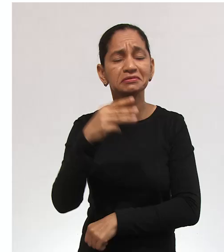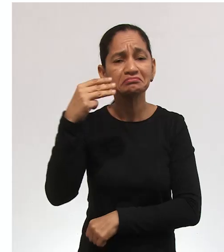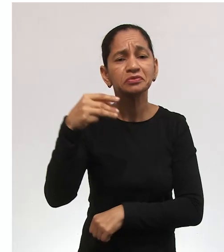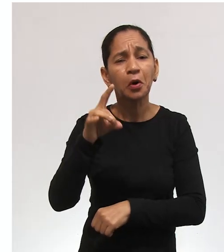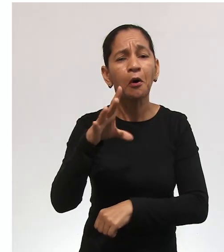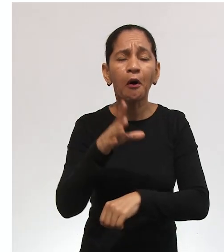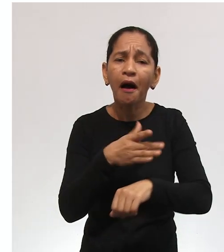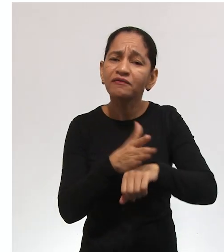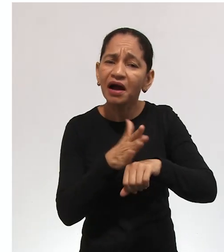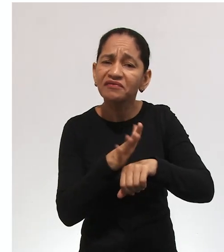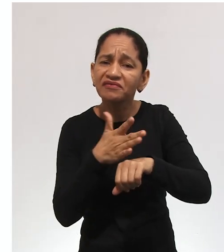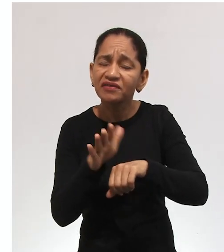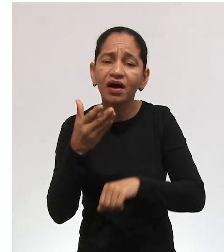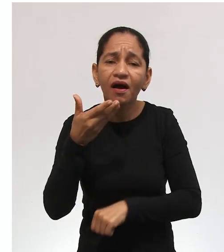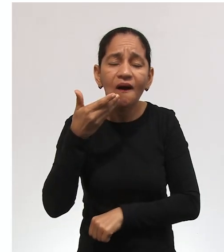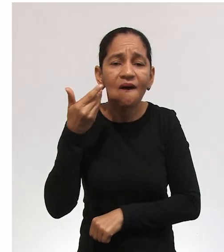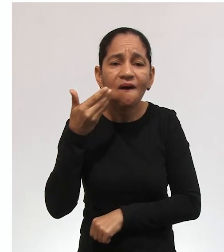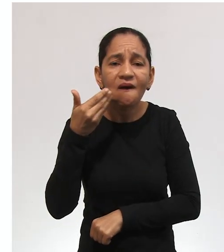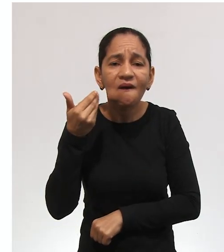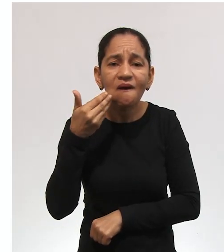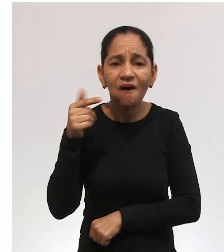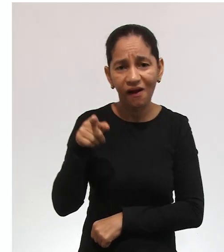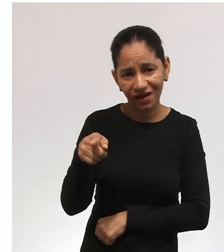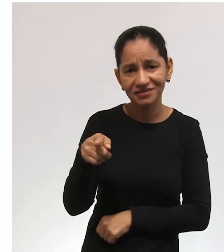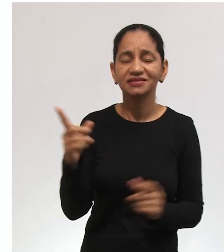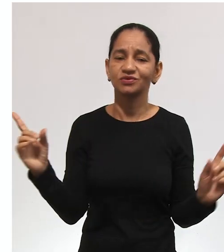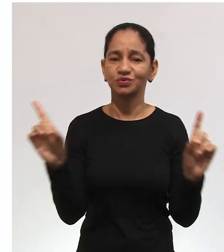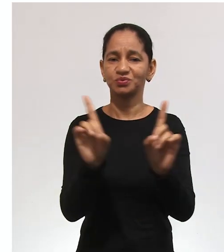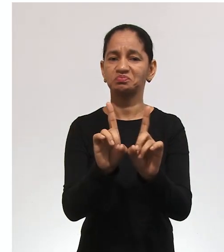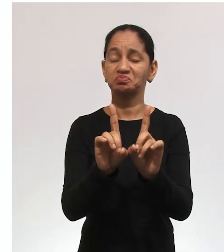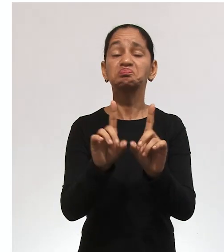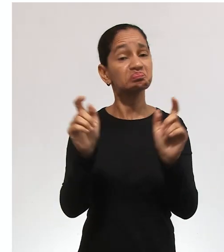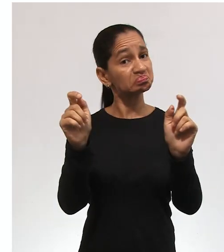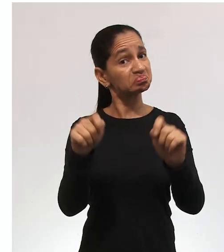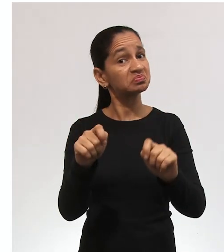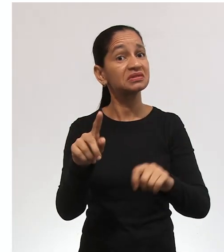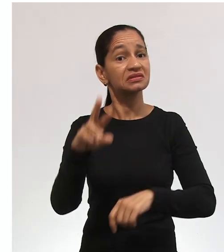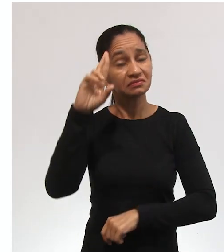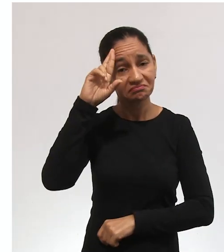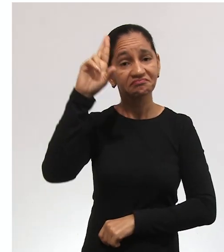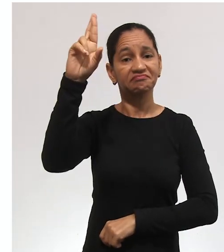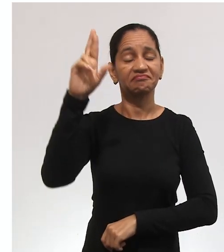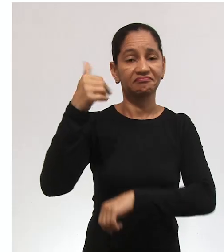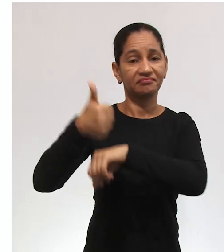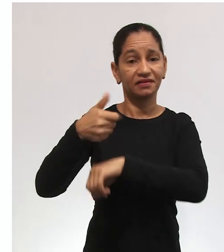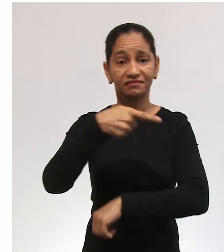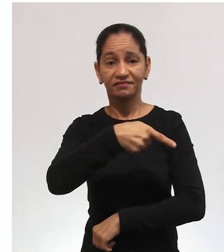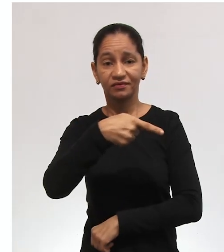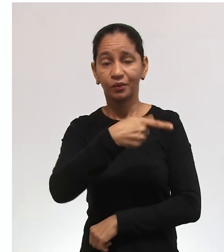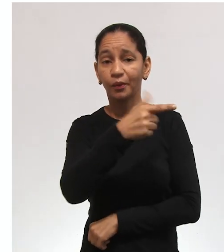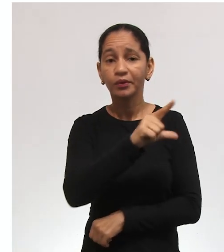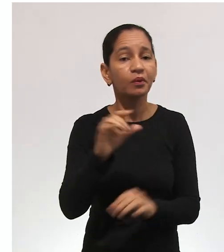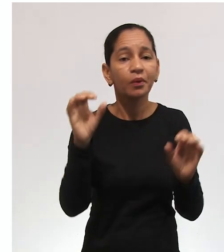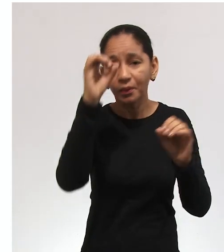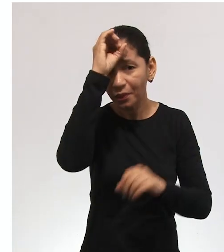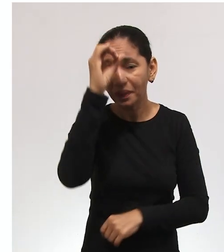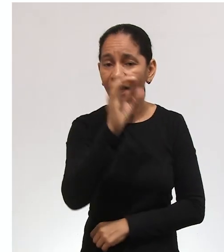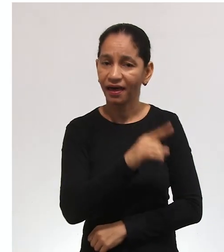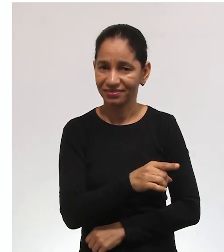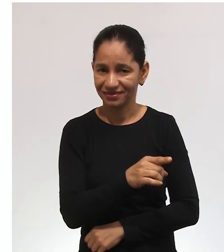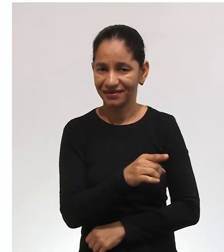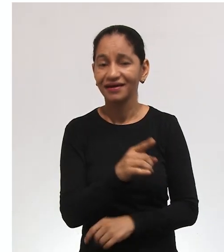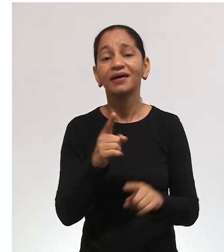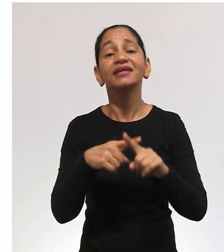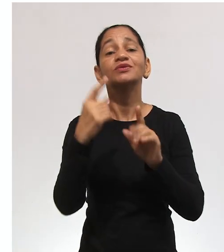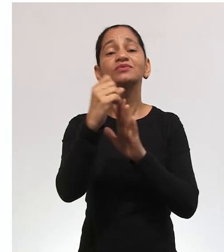se tornaria companheiro se ele tivesse de fato o domínio do meio de produção. No século XVI ainda,